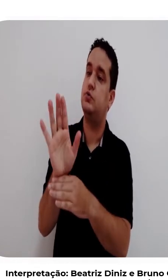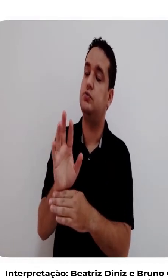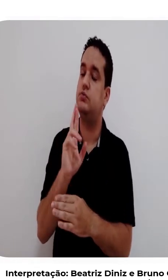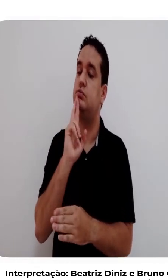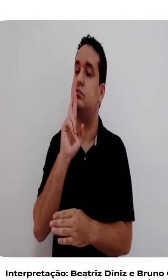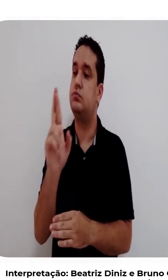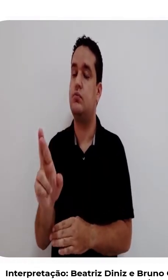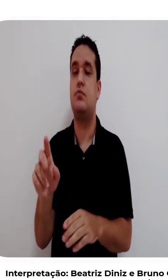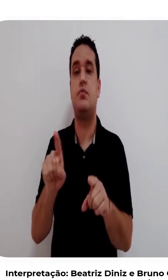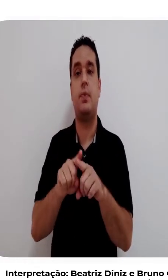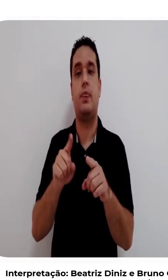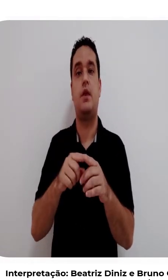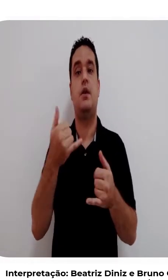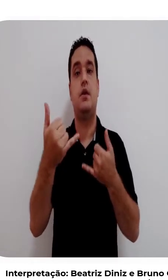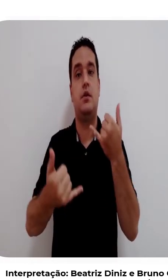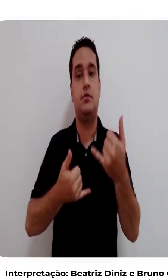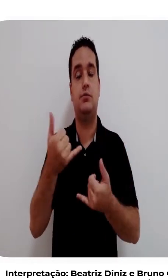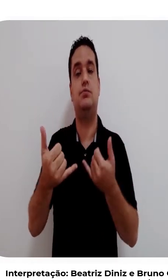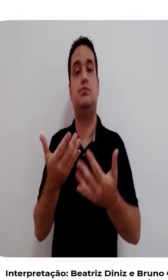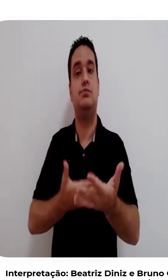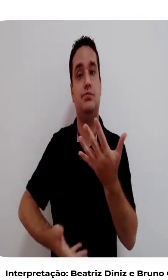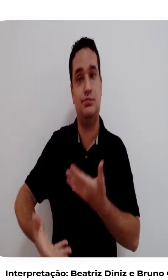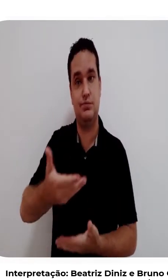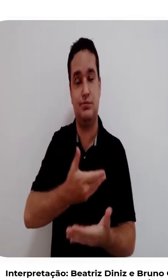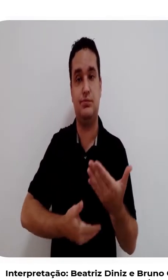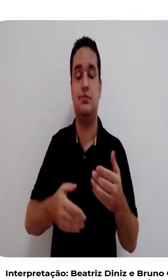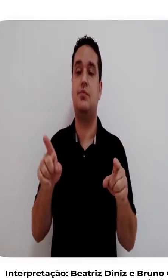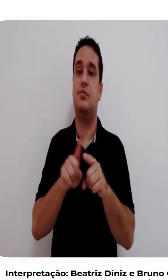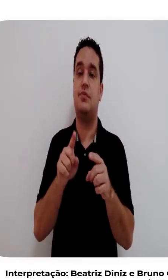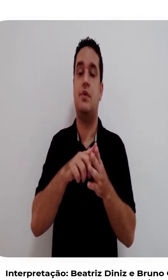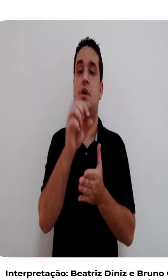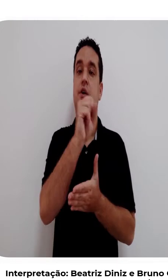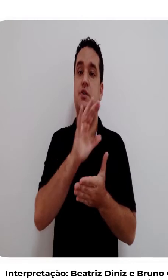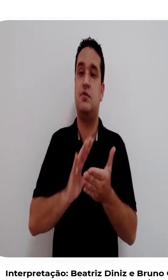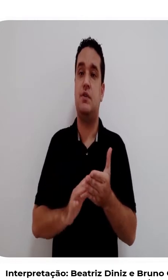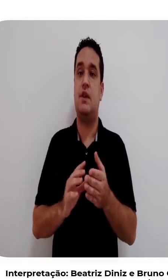jogos interativos, atividades